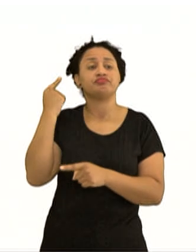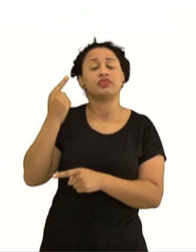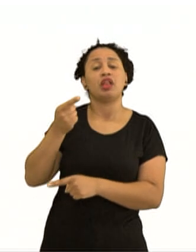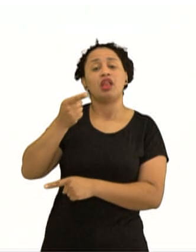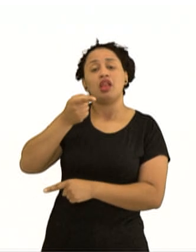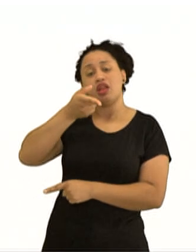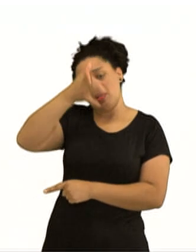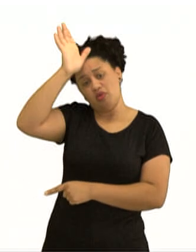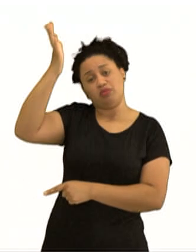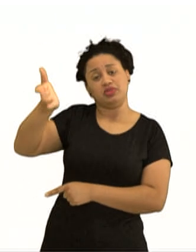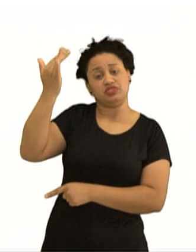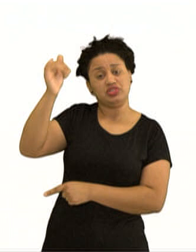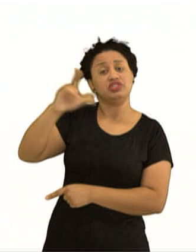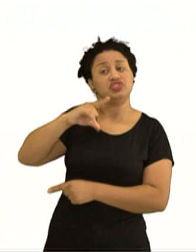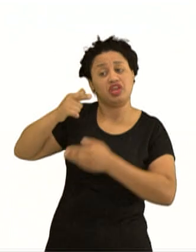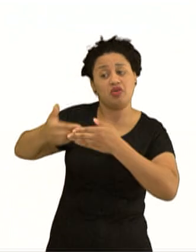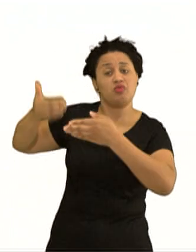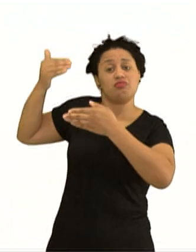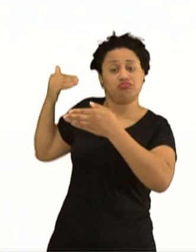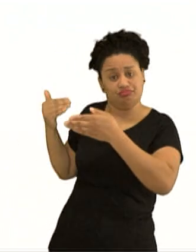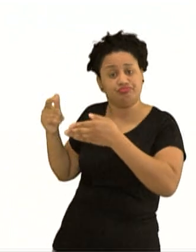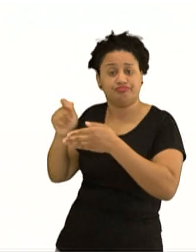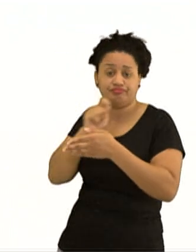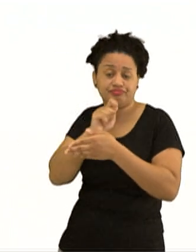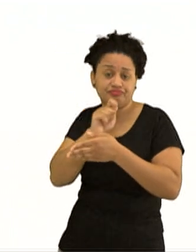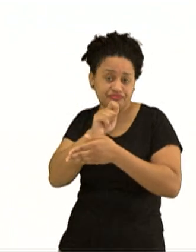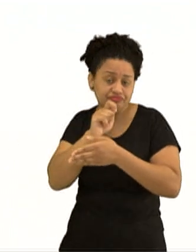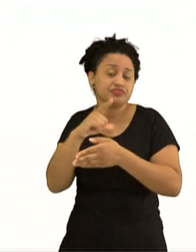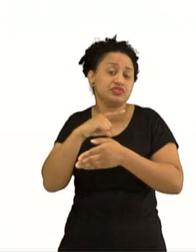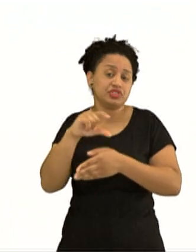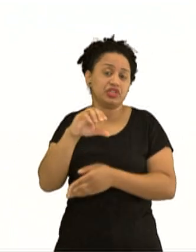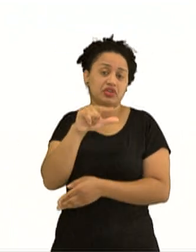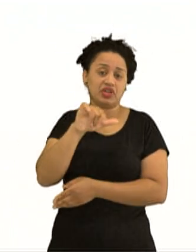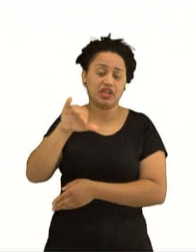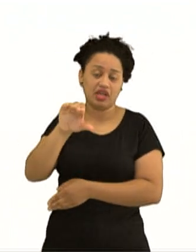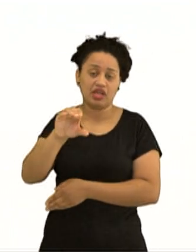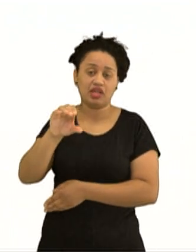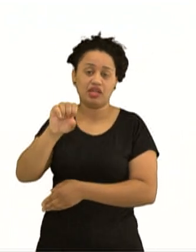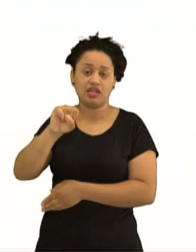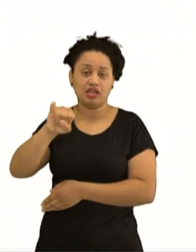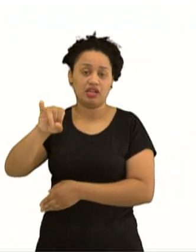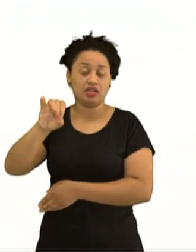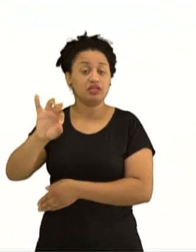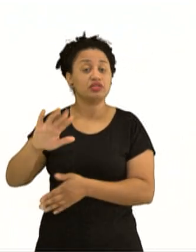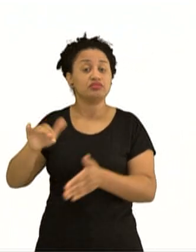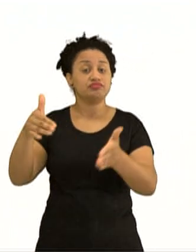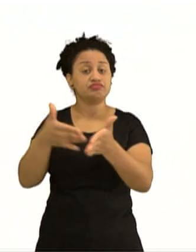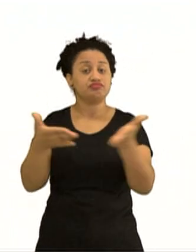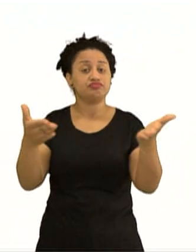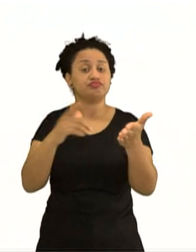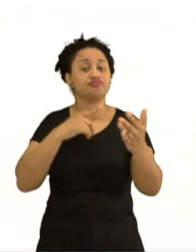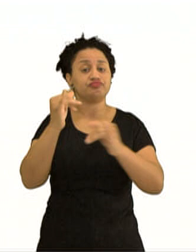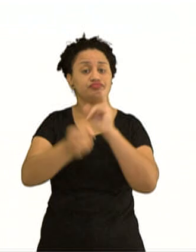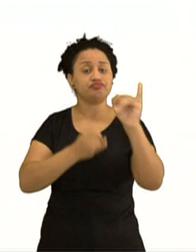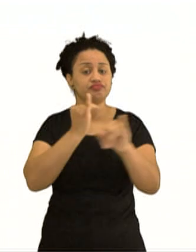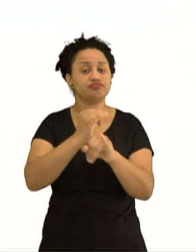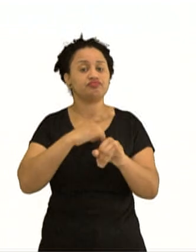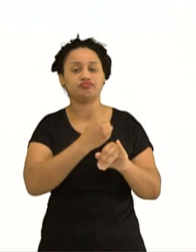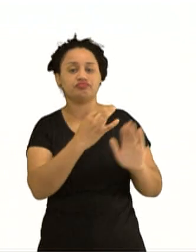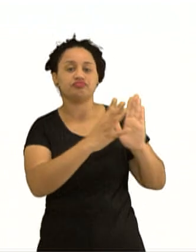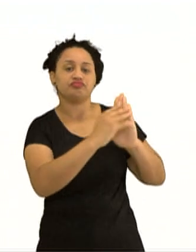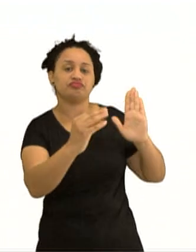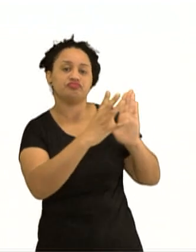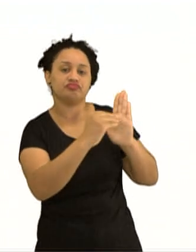antes, um clássico, e porque isso persiste até hoje na internet, com a quantidade de cópias como